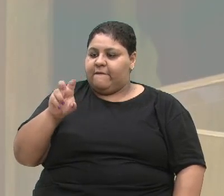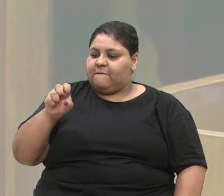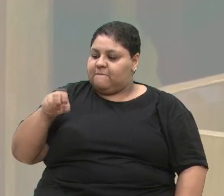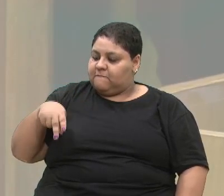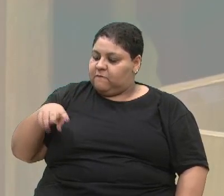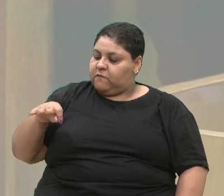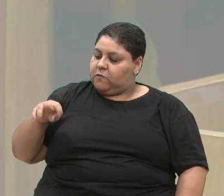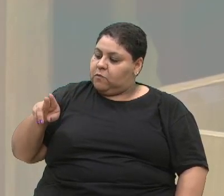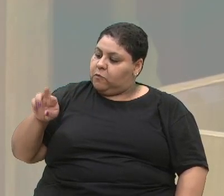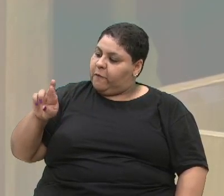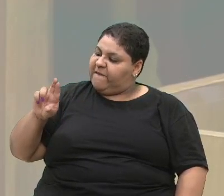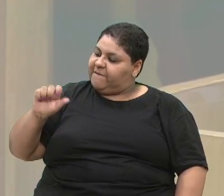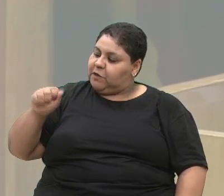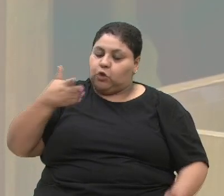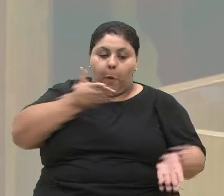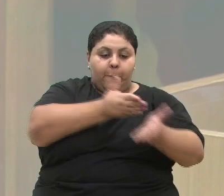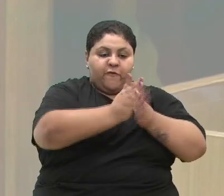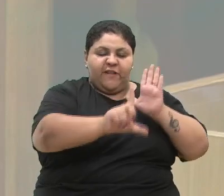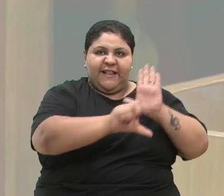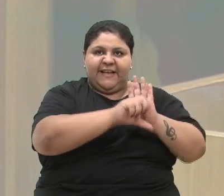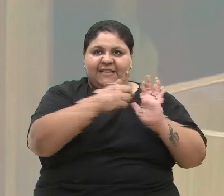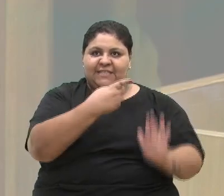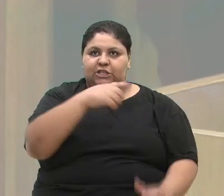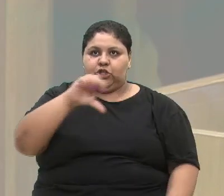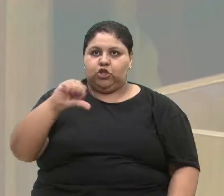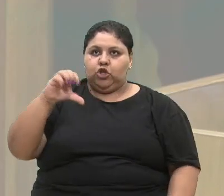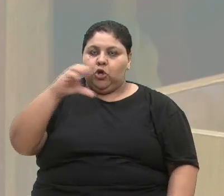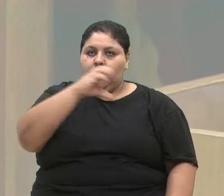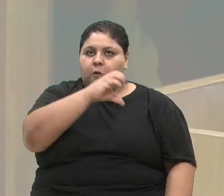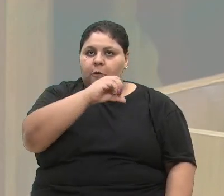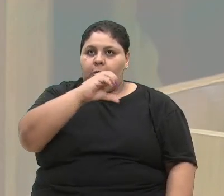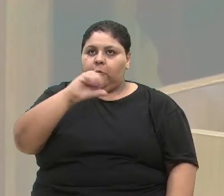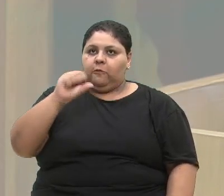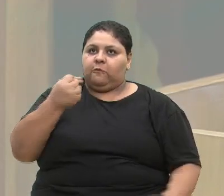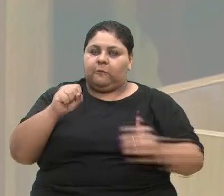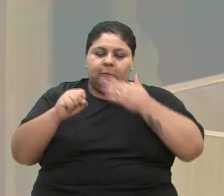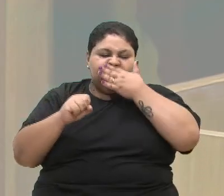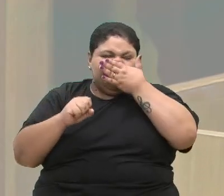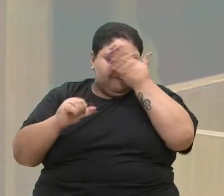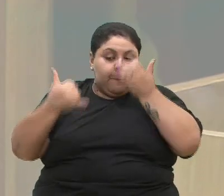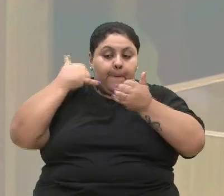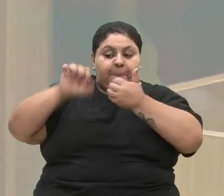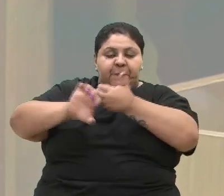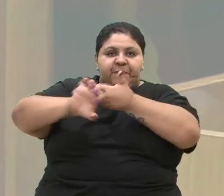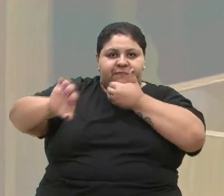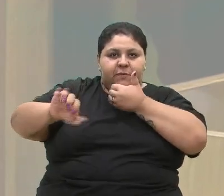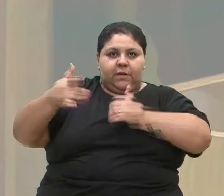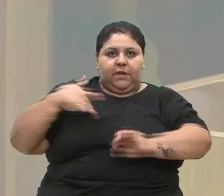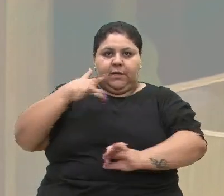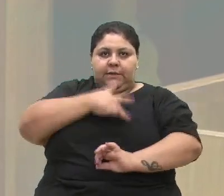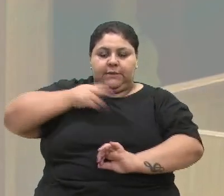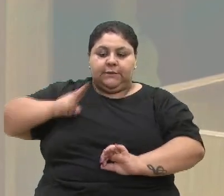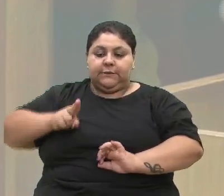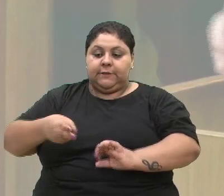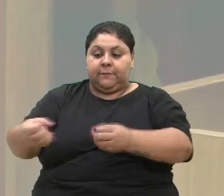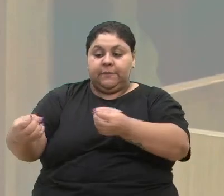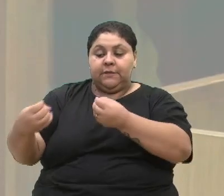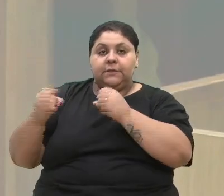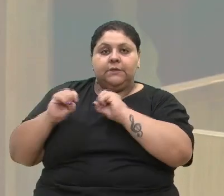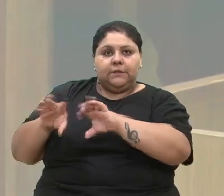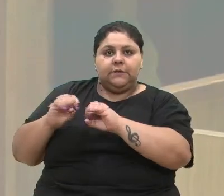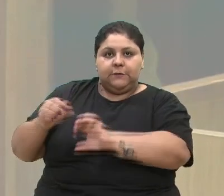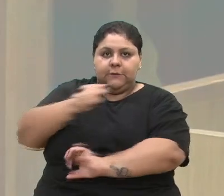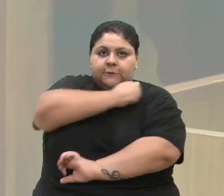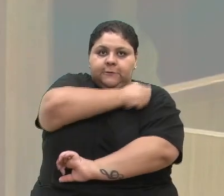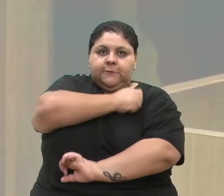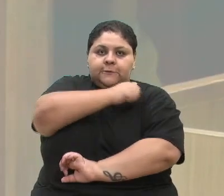Lei 1998 sobre telemedicina. Eu sempre ensinei aos meus alunos, às pessoas que